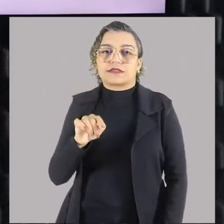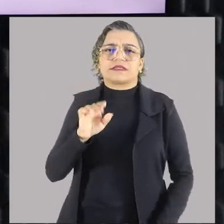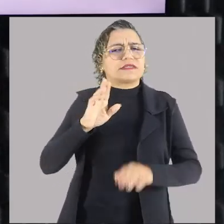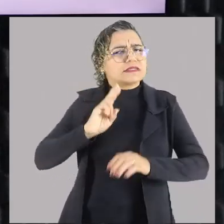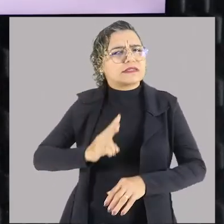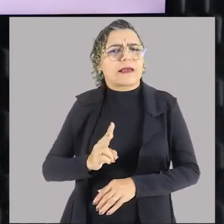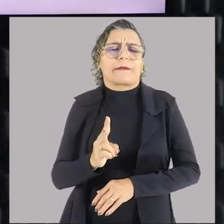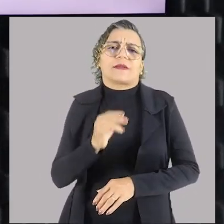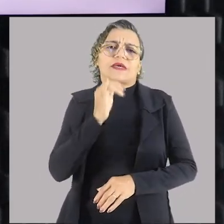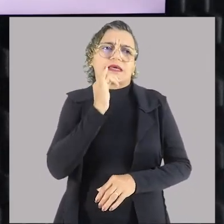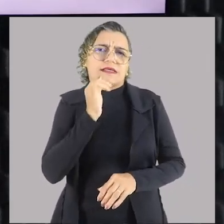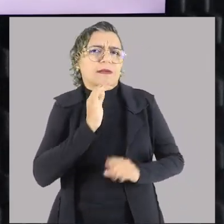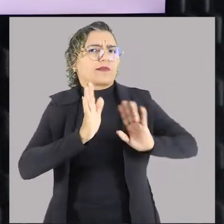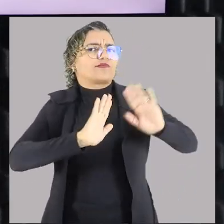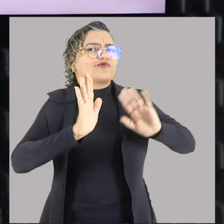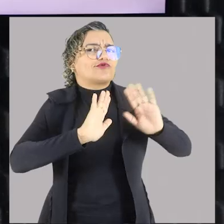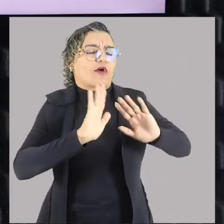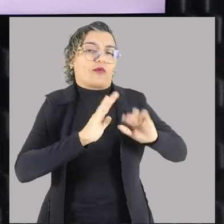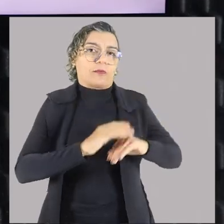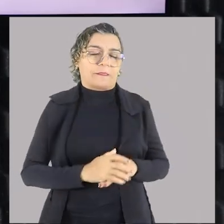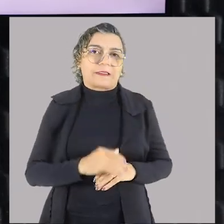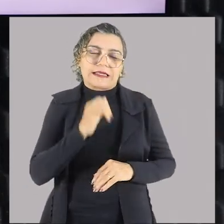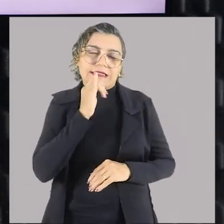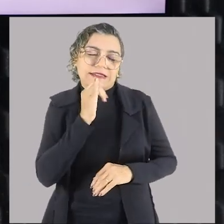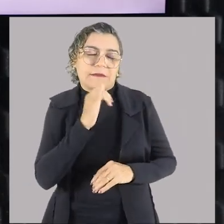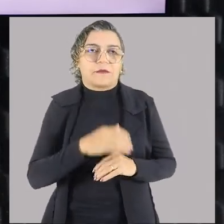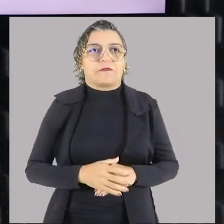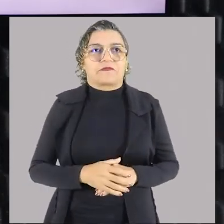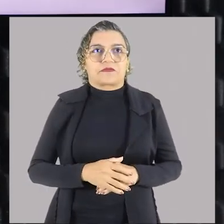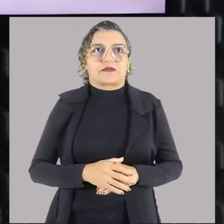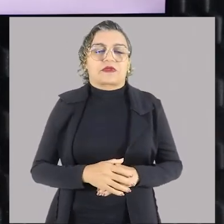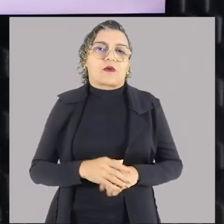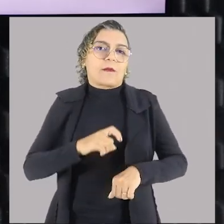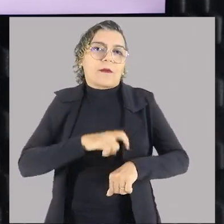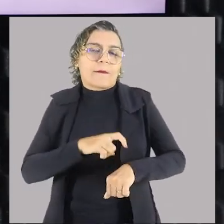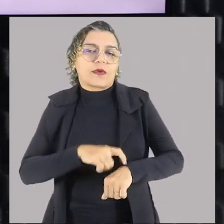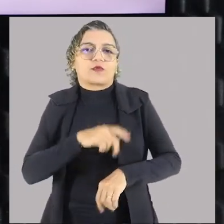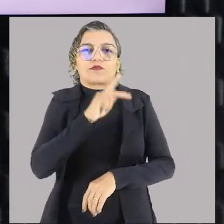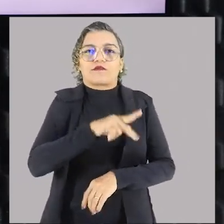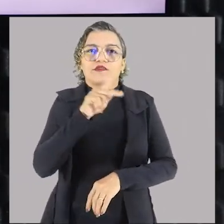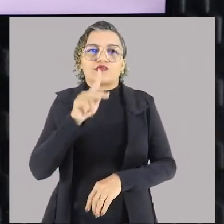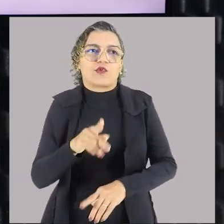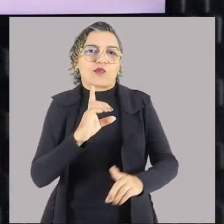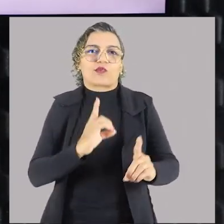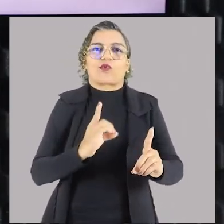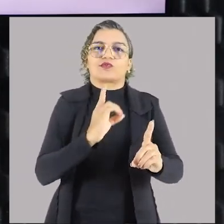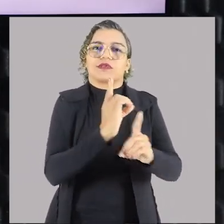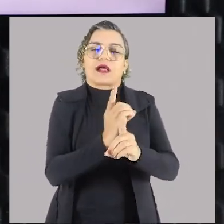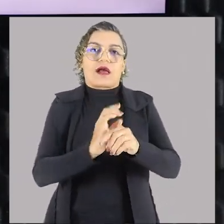tá? Nunca chegue para o seu professor ou para alguém que você encontra no horário noturno e diz